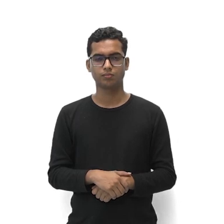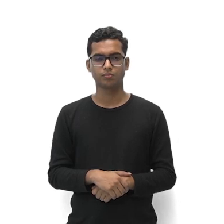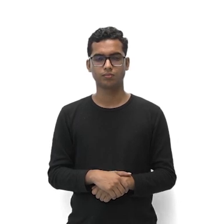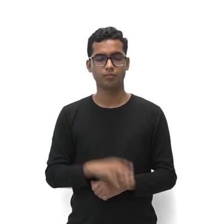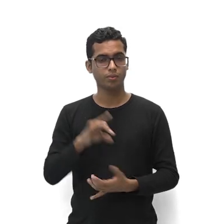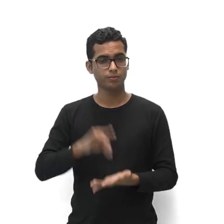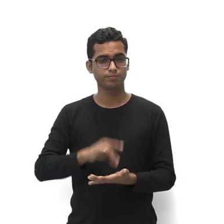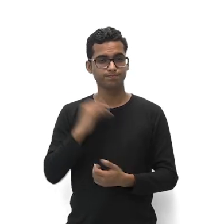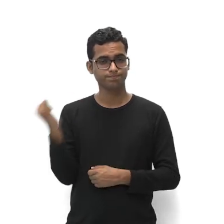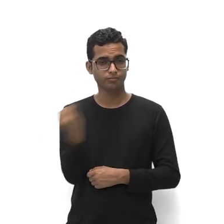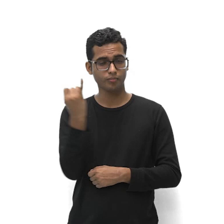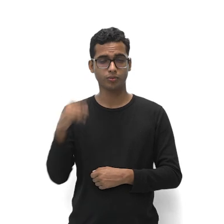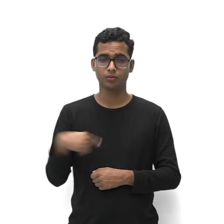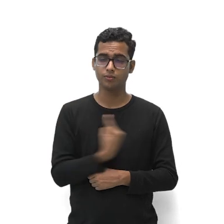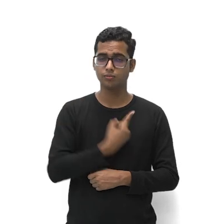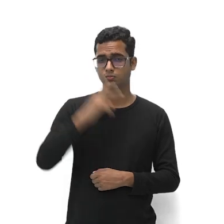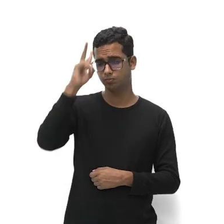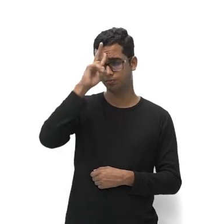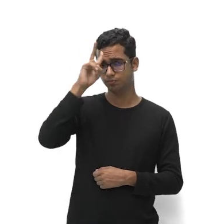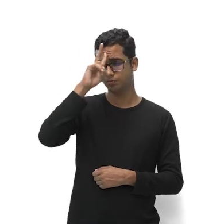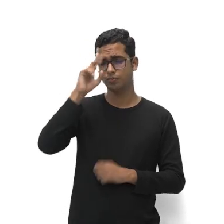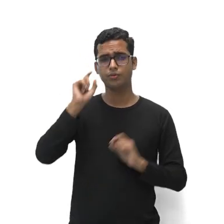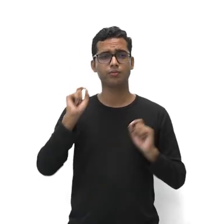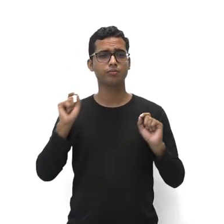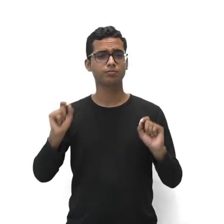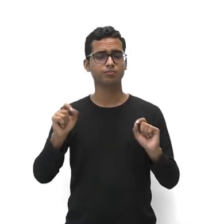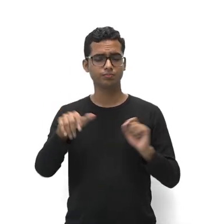muito importante nós lembrarmos que